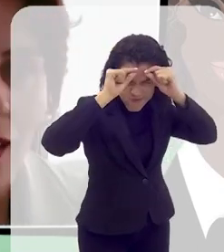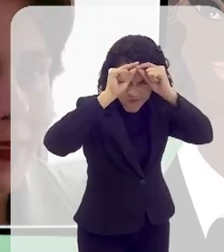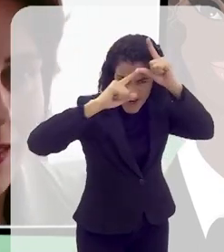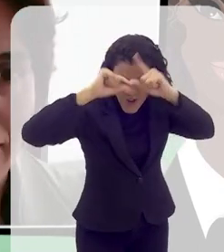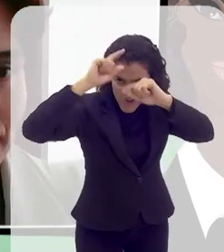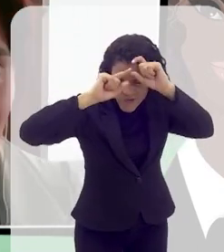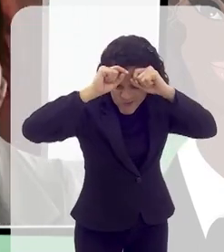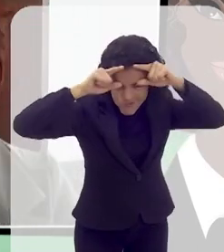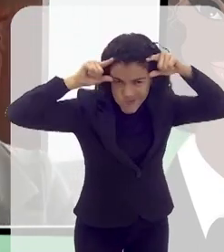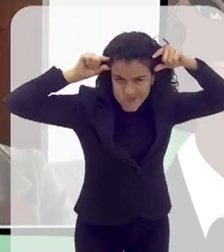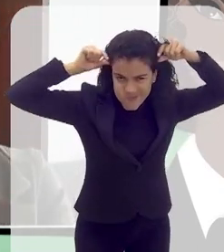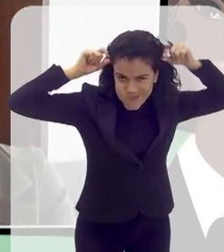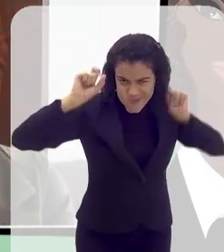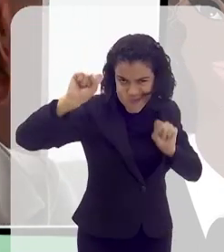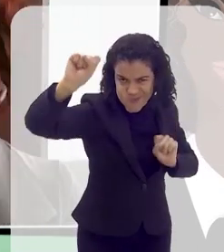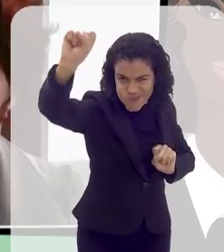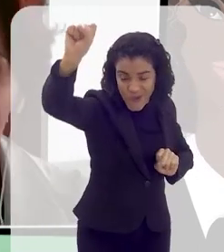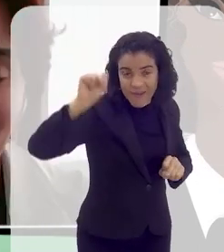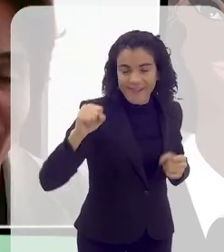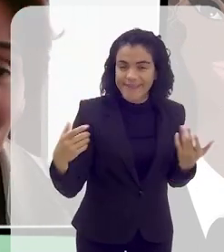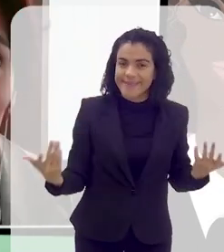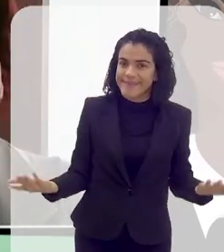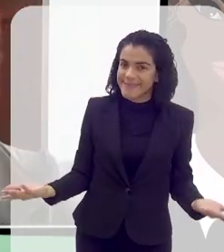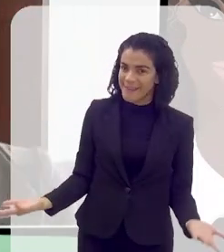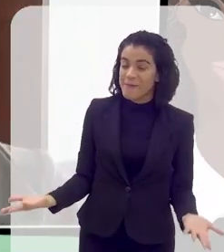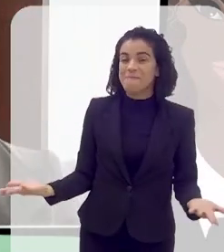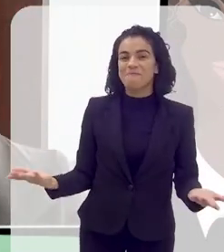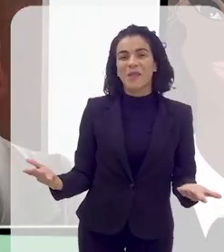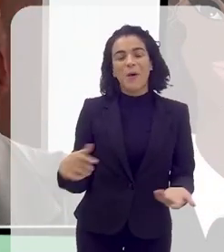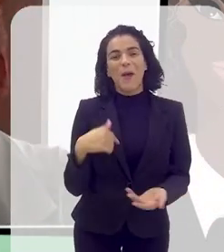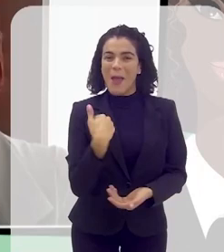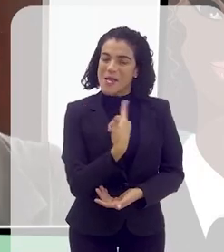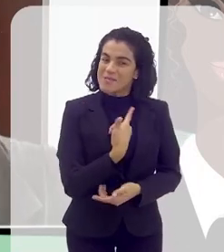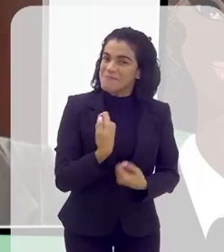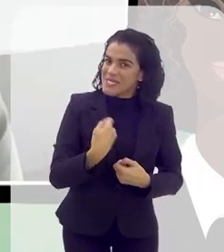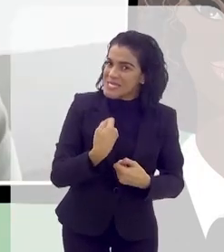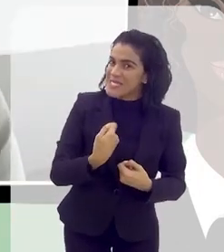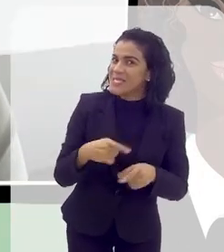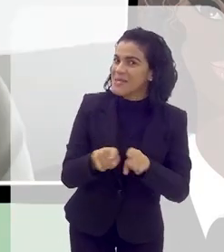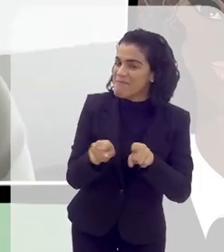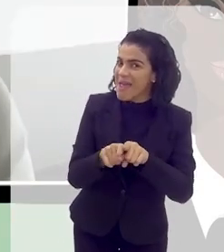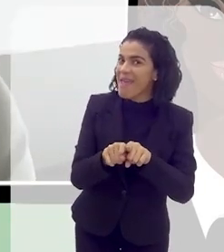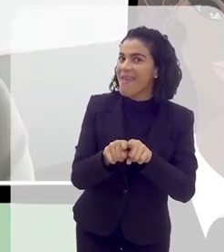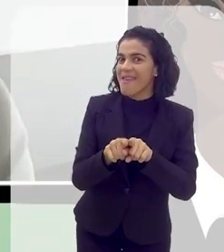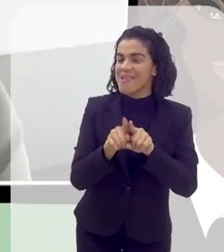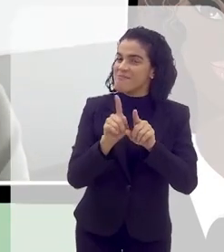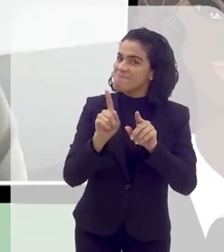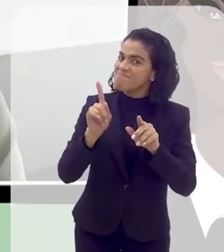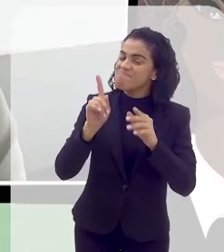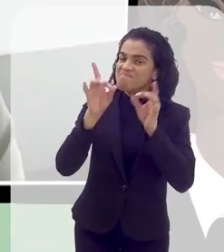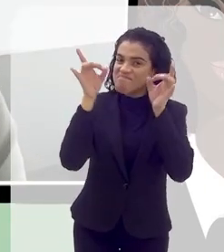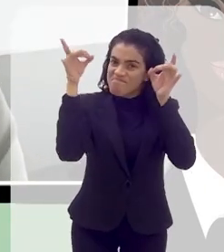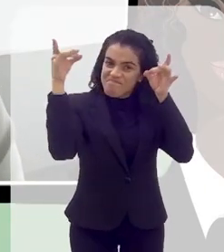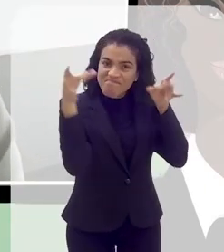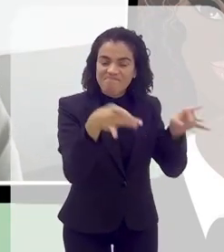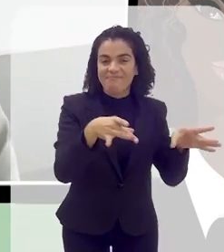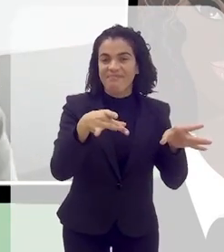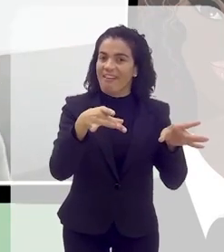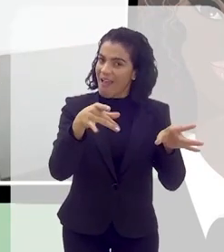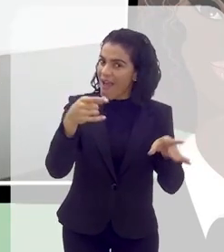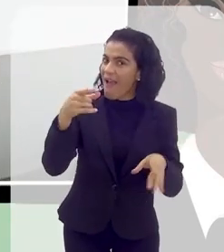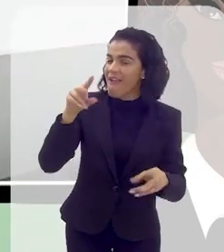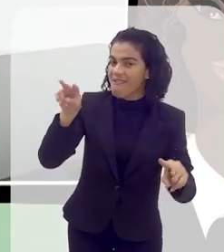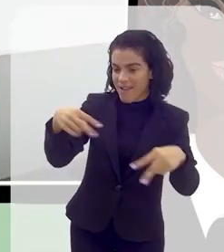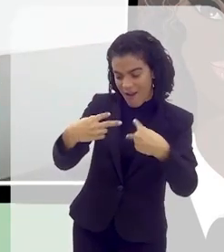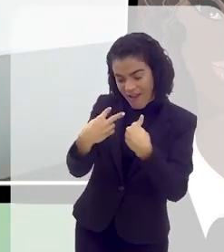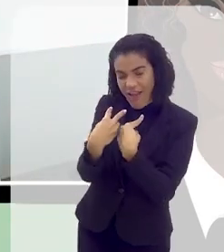vê, então, né? Enfim, né? Aí a gente também precisa começar a declinar do convite desse papel. Né? A gente também